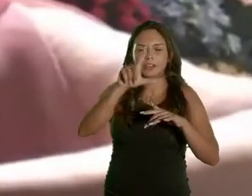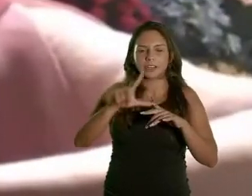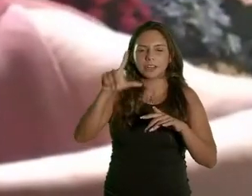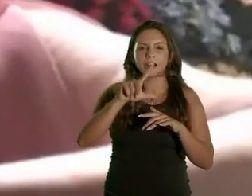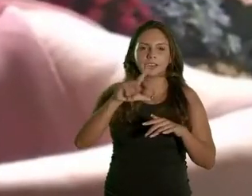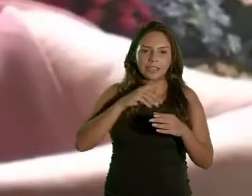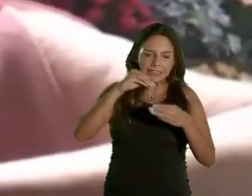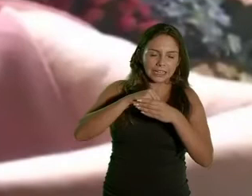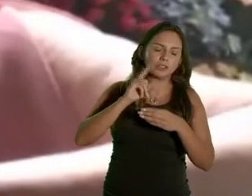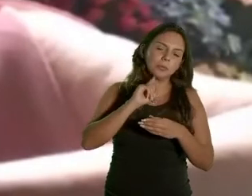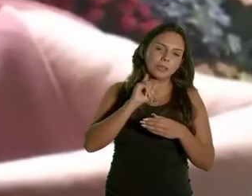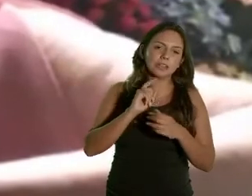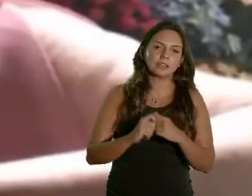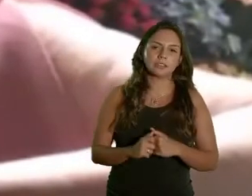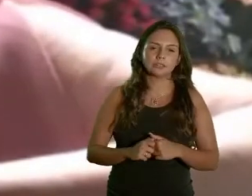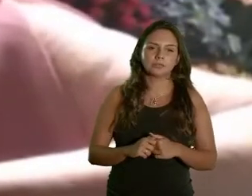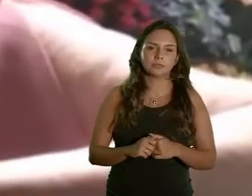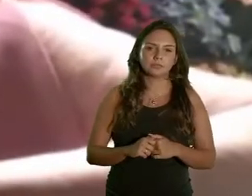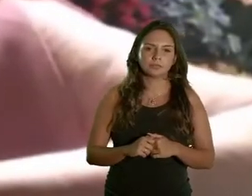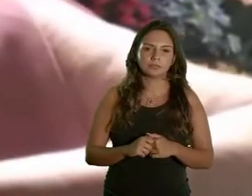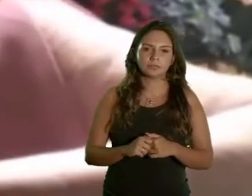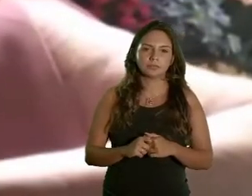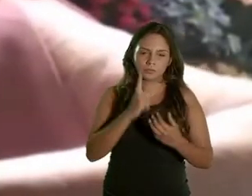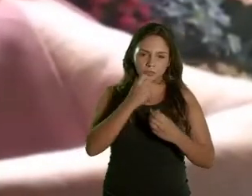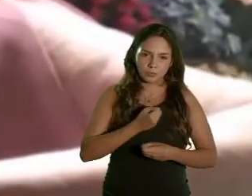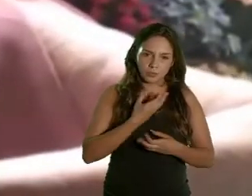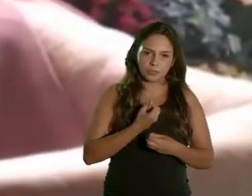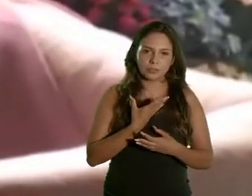em Minas Gerais, minha gente, que é uma poesia